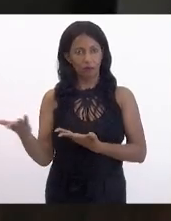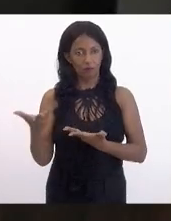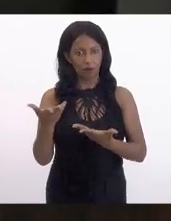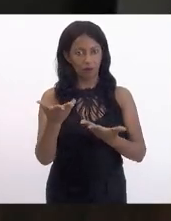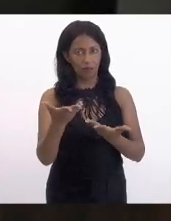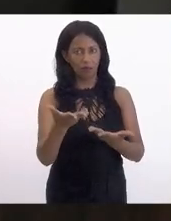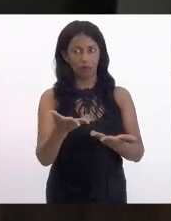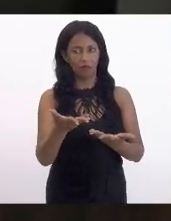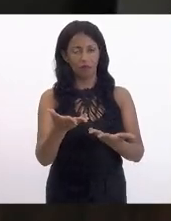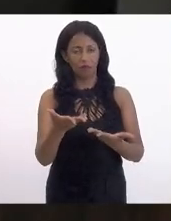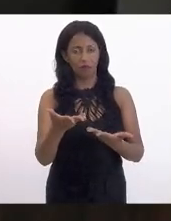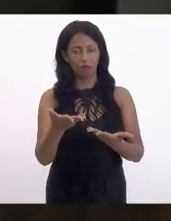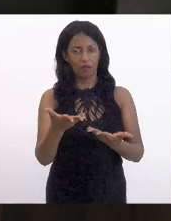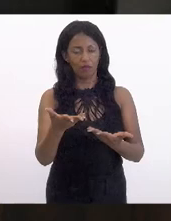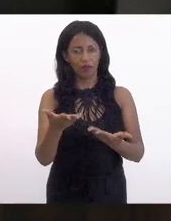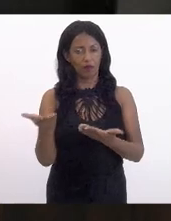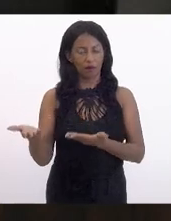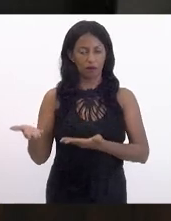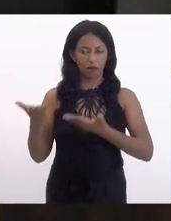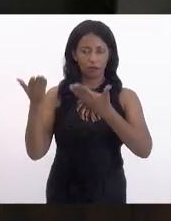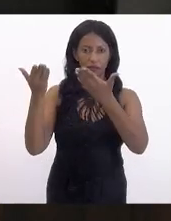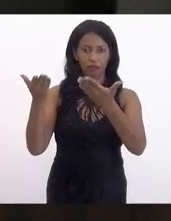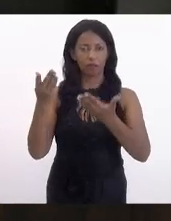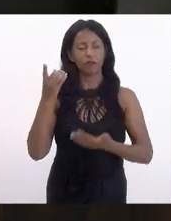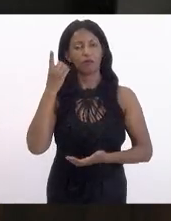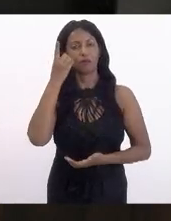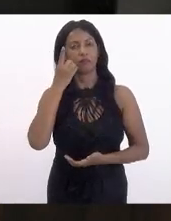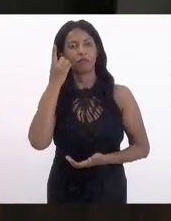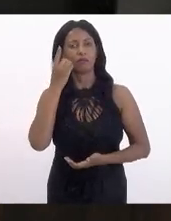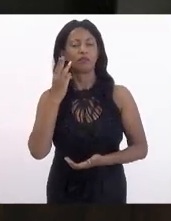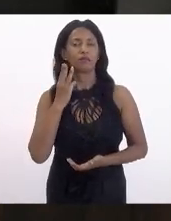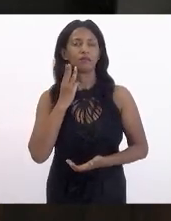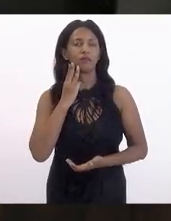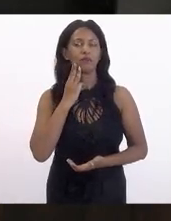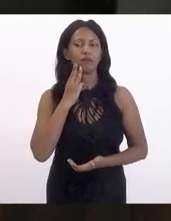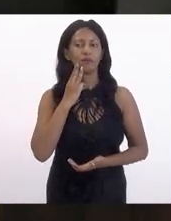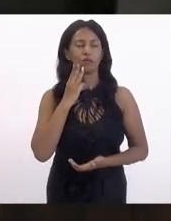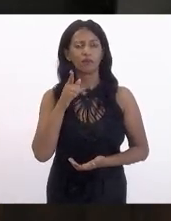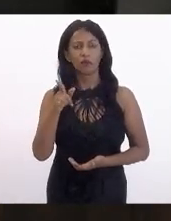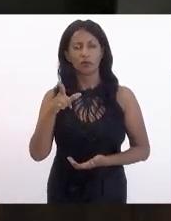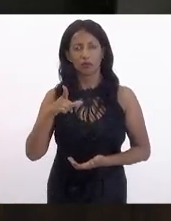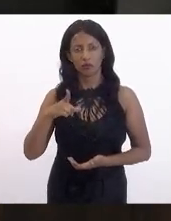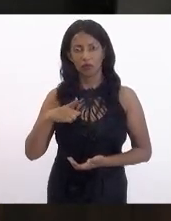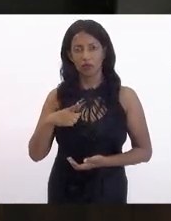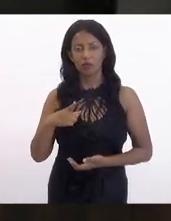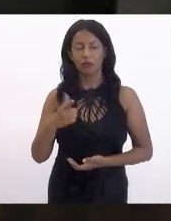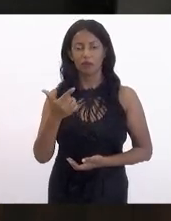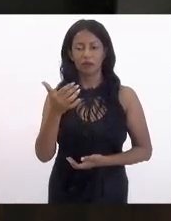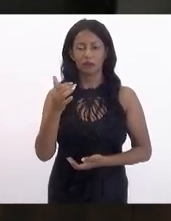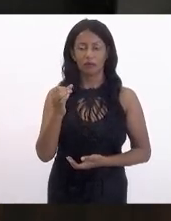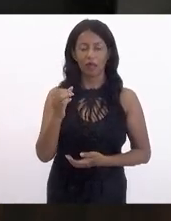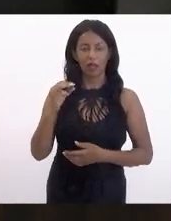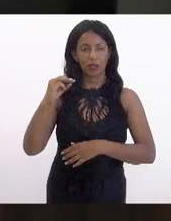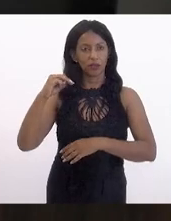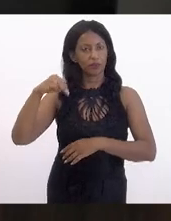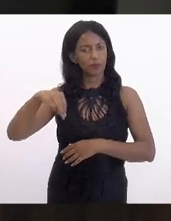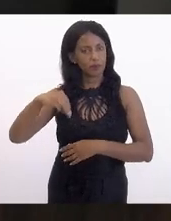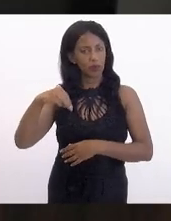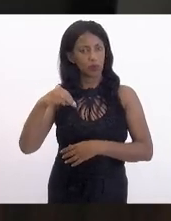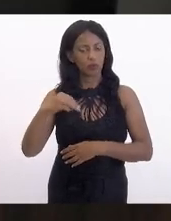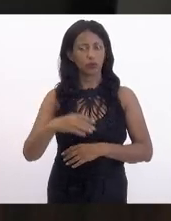é inscrito é o Nobre Deputado waldeck Carneiro vossa excelência dispõe